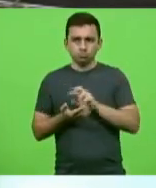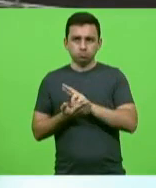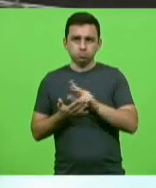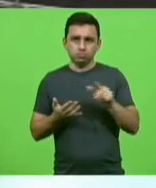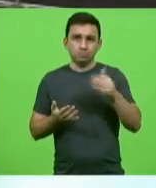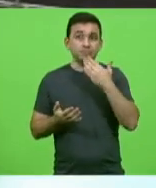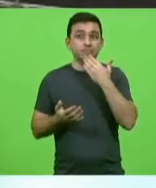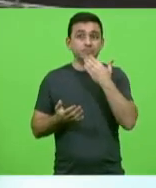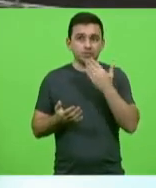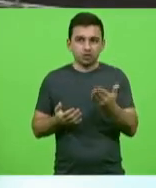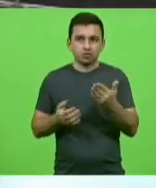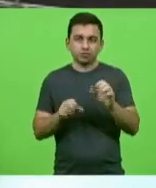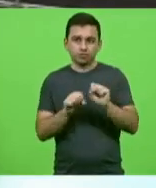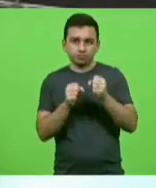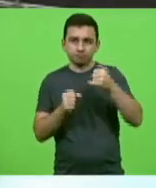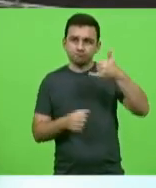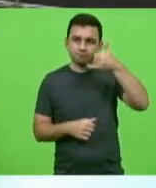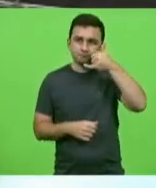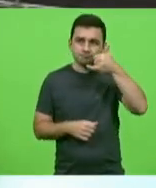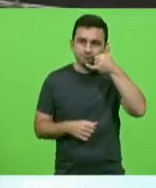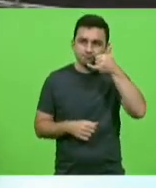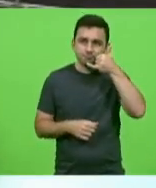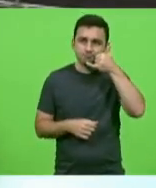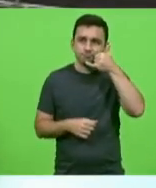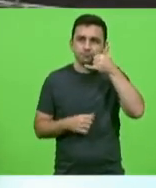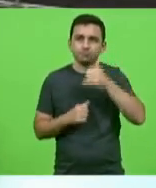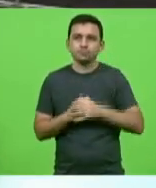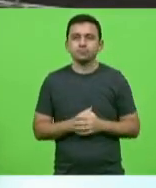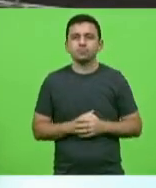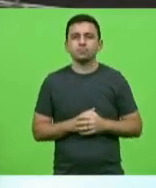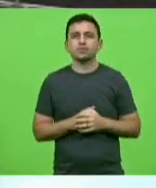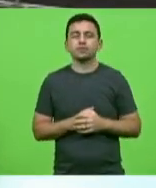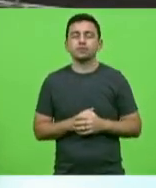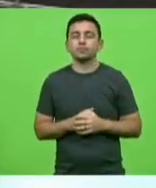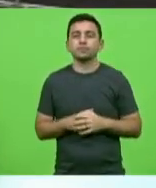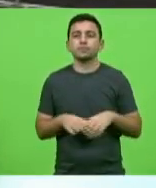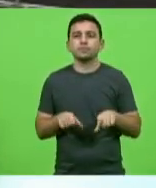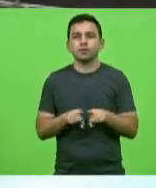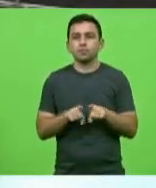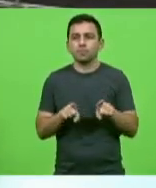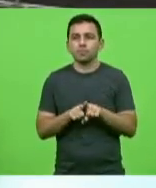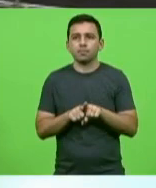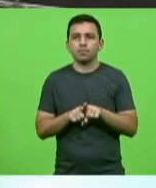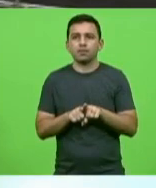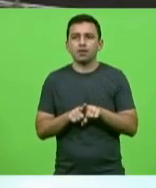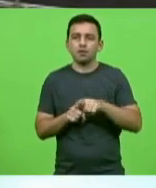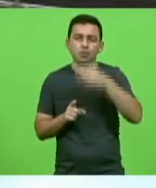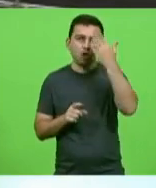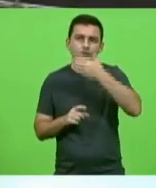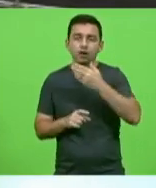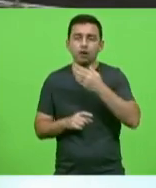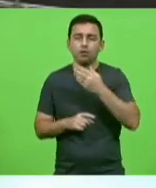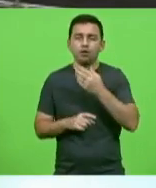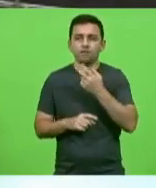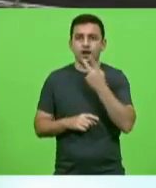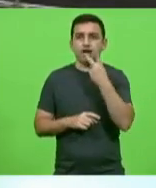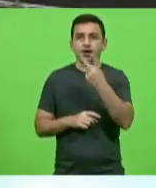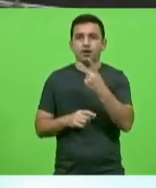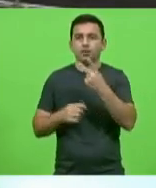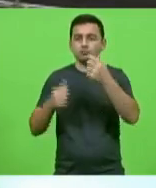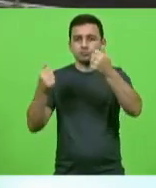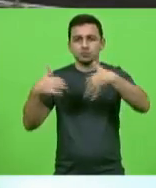dos pedidos de quebra de sigilo telefônico e telemático tampouco a prova oral